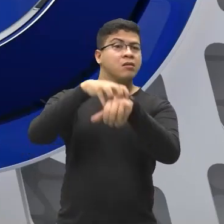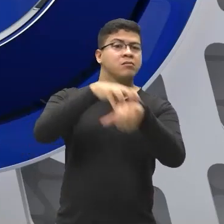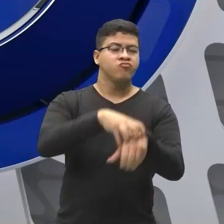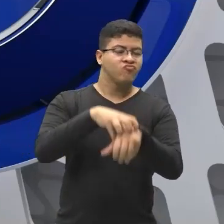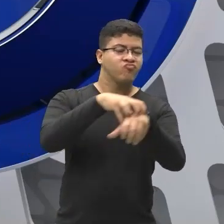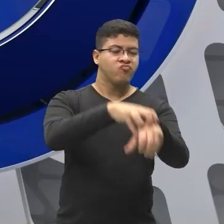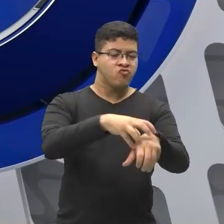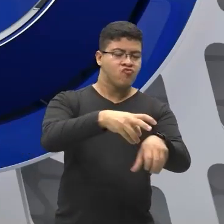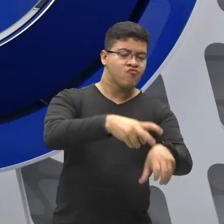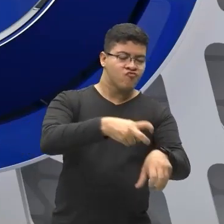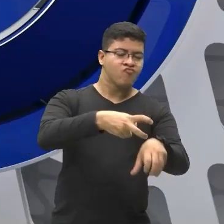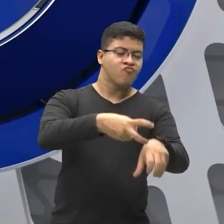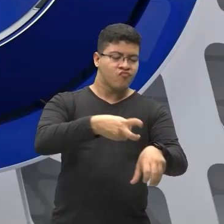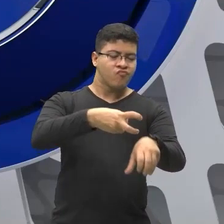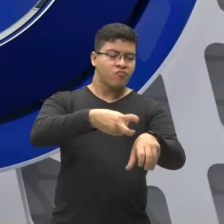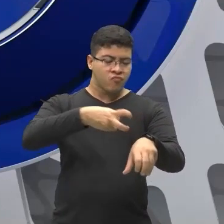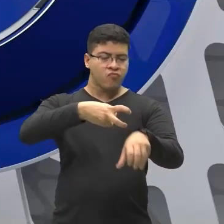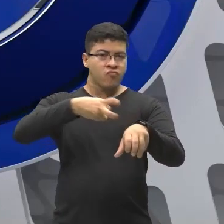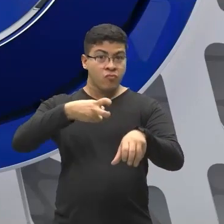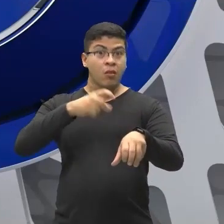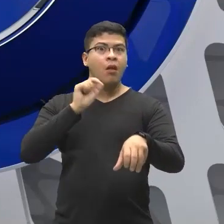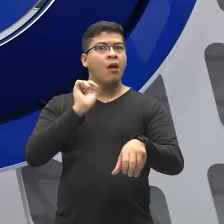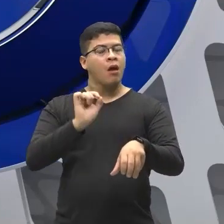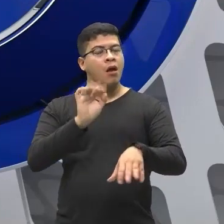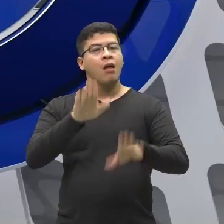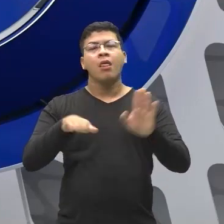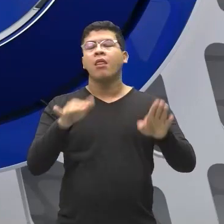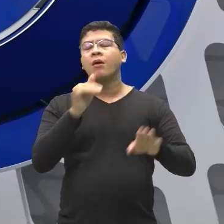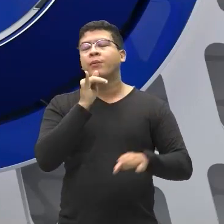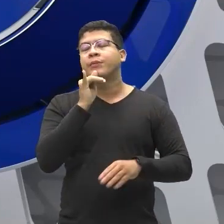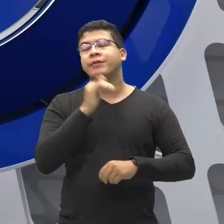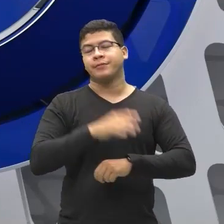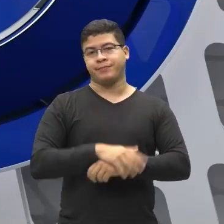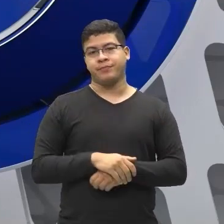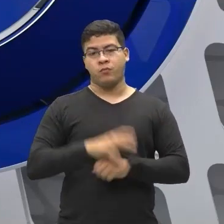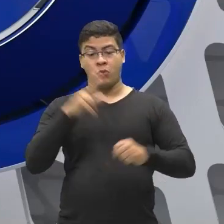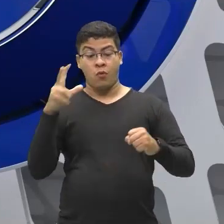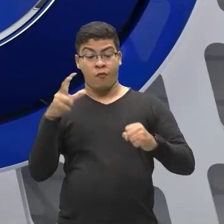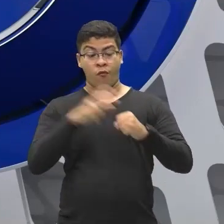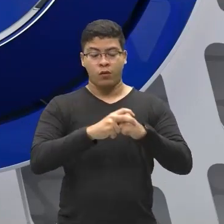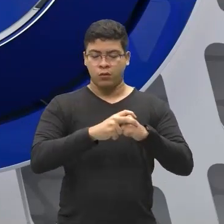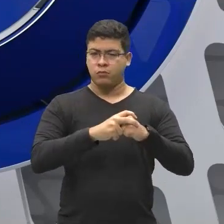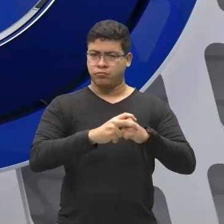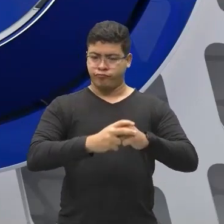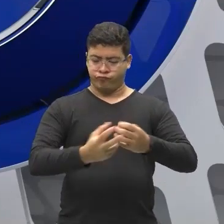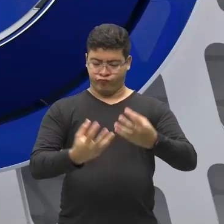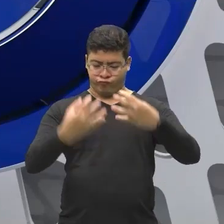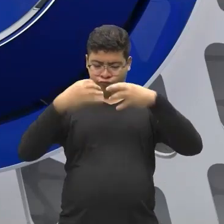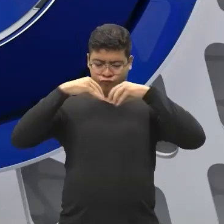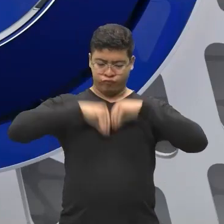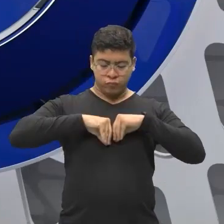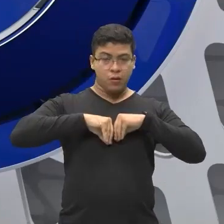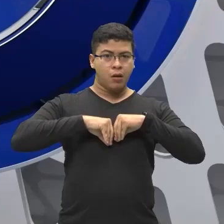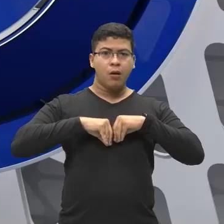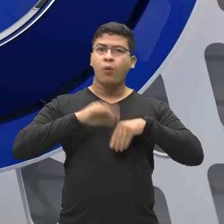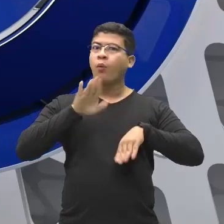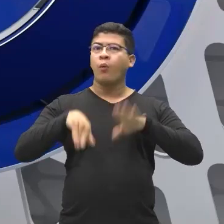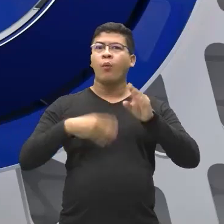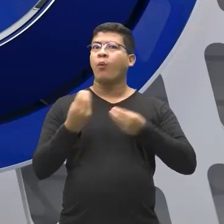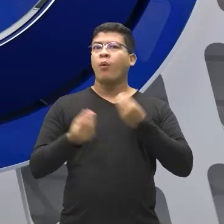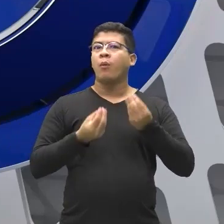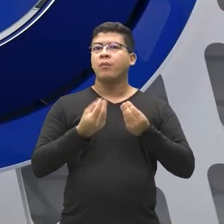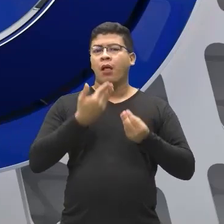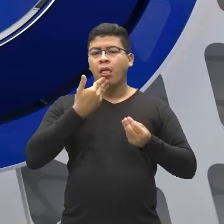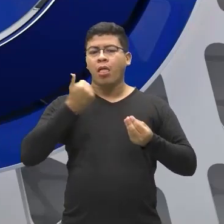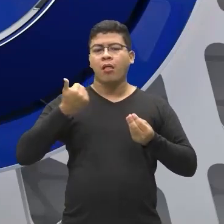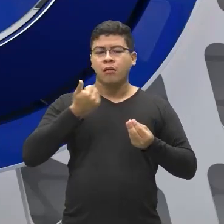deles acabam se beneficiando, No caso, quando um vírus chega no meu organismo, ele se beneficia de qual forma? Ele vai lá